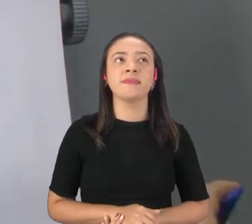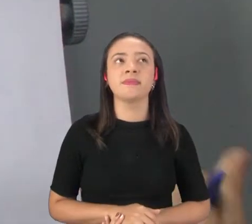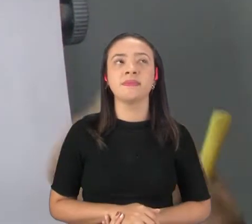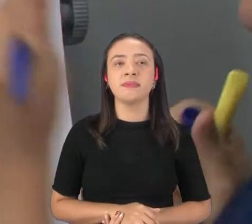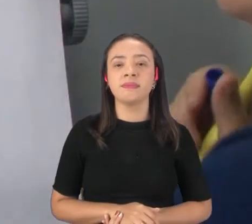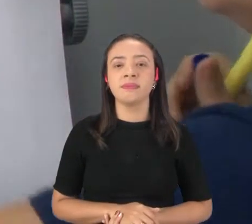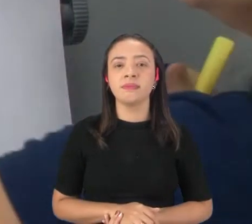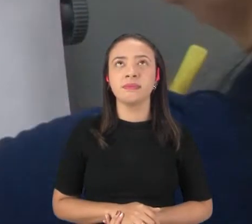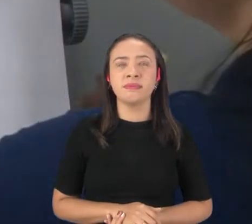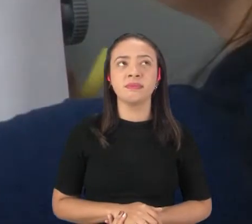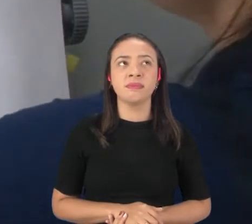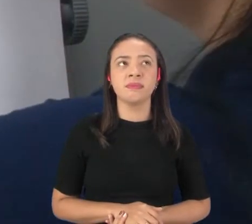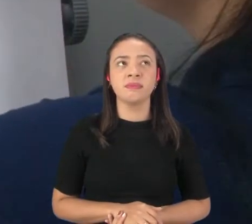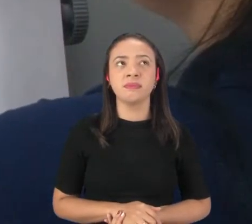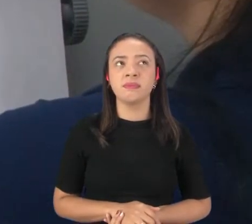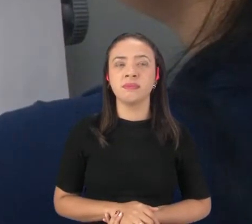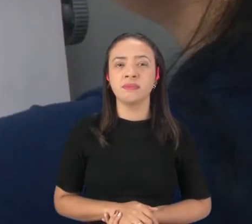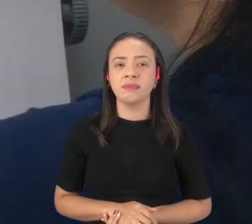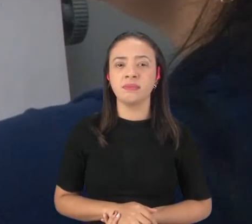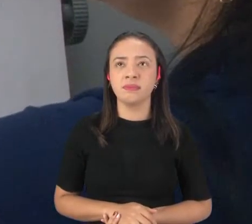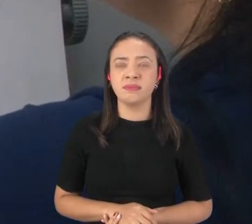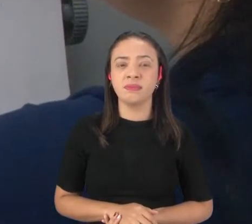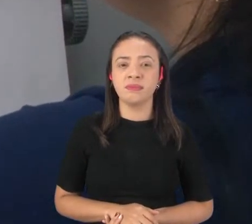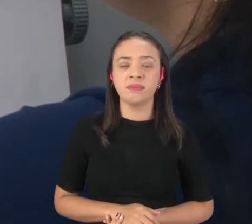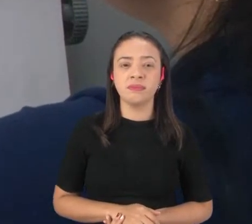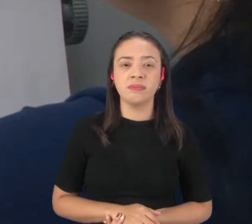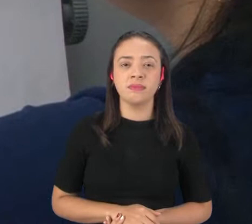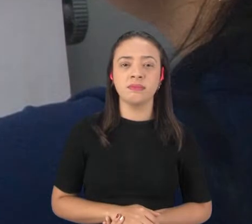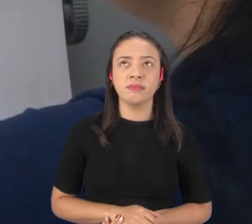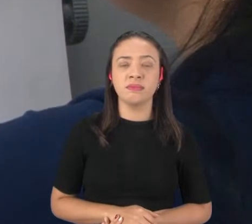o sinal aqui, ó. Que dia lindo.